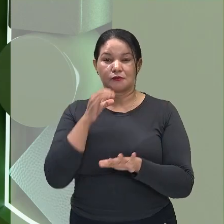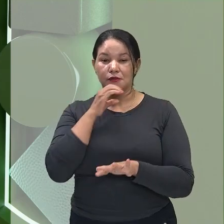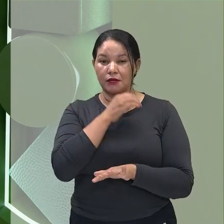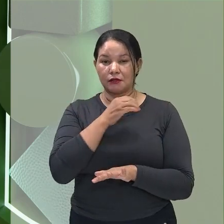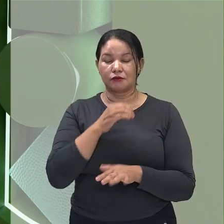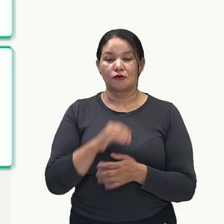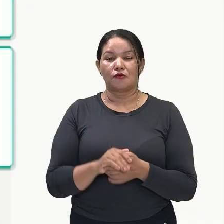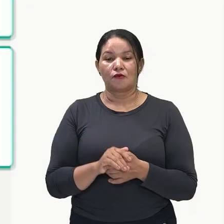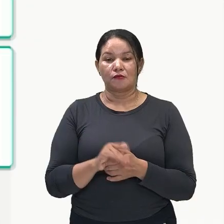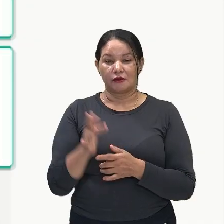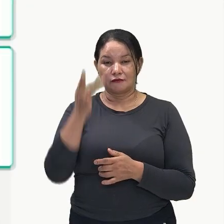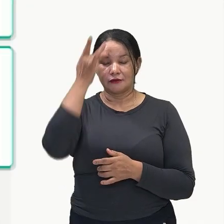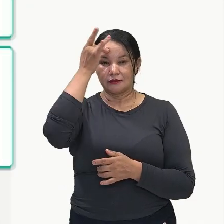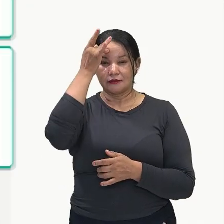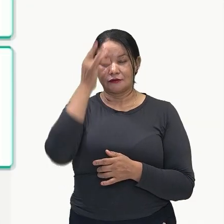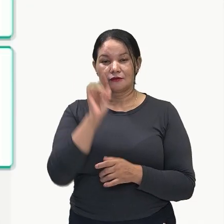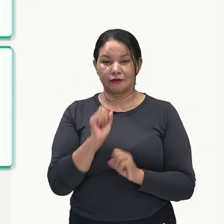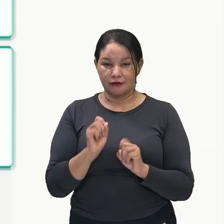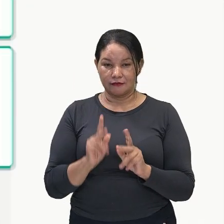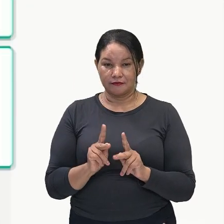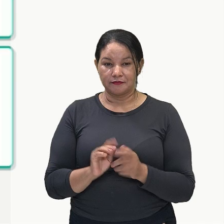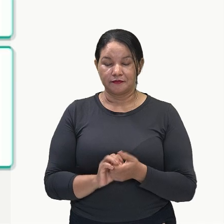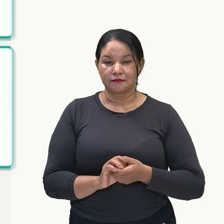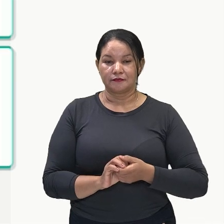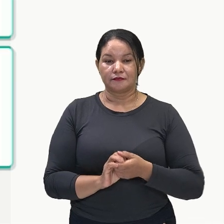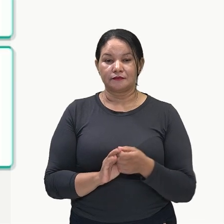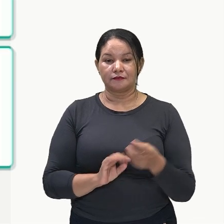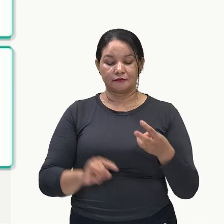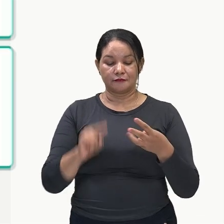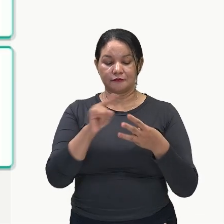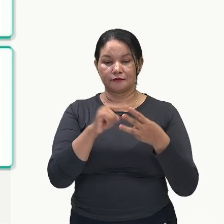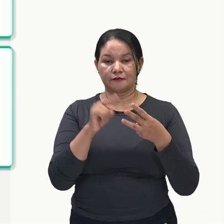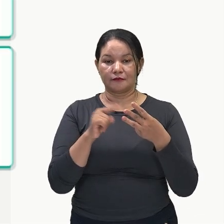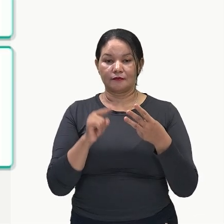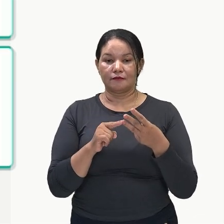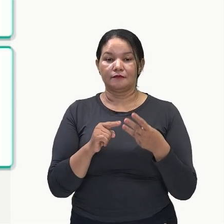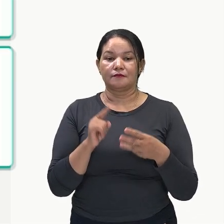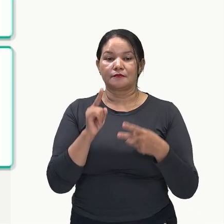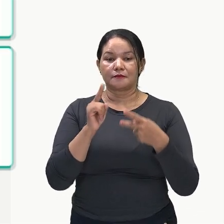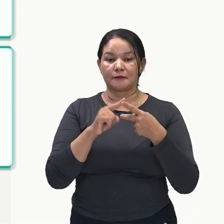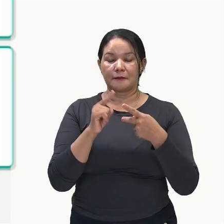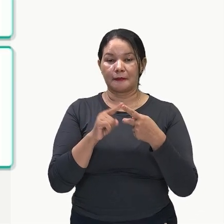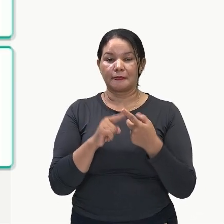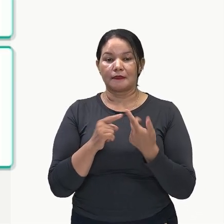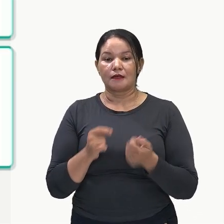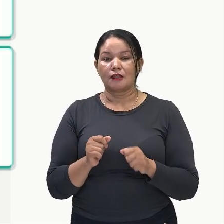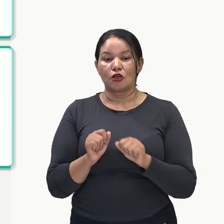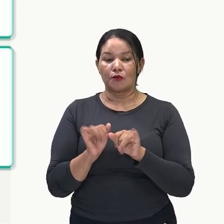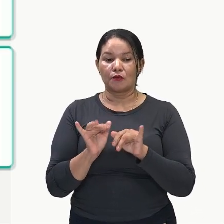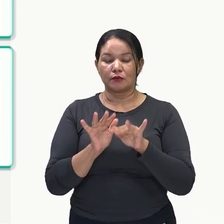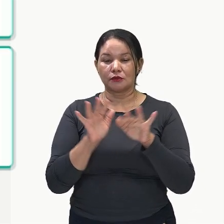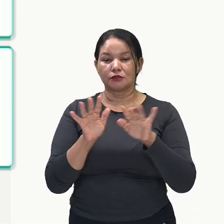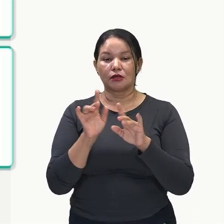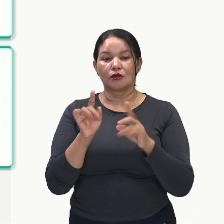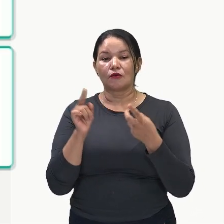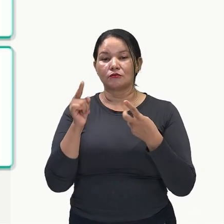o conceito. Convecção é o processo que ocorre